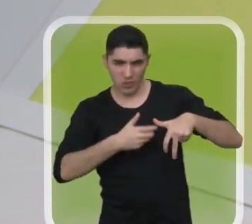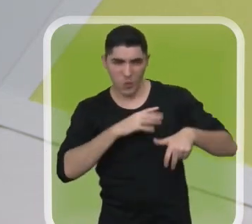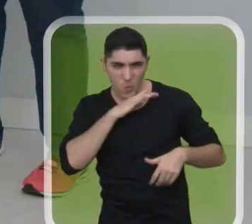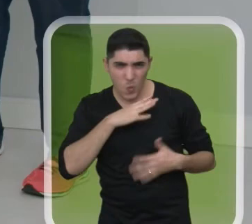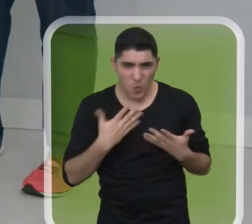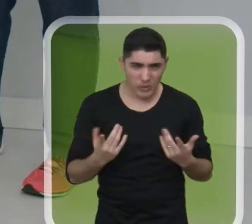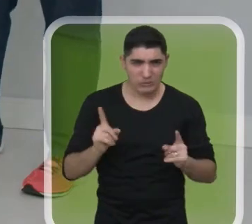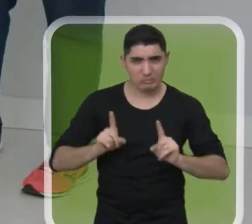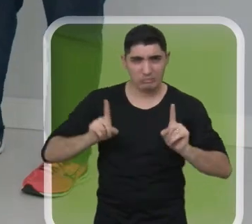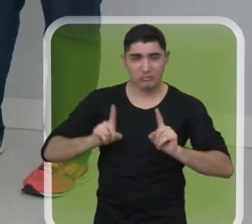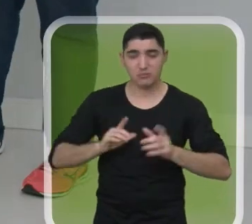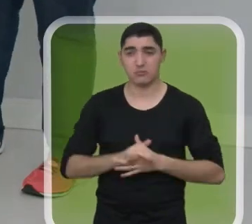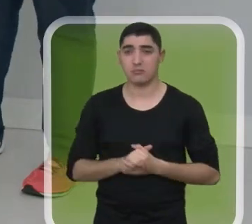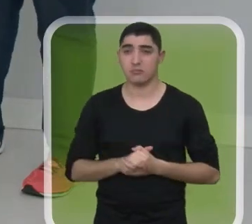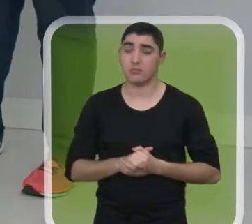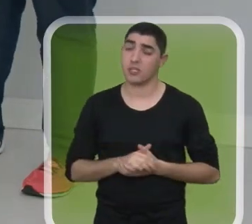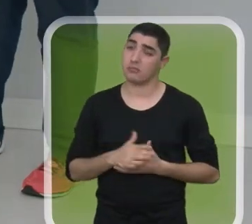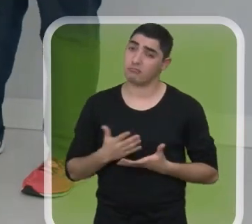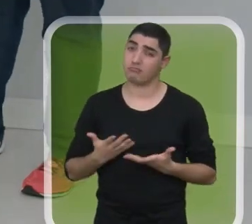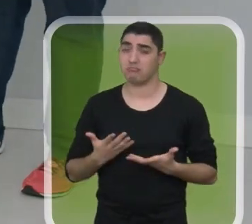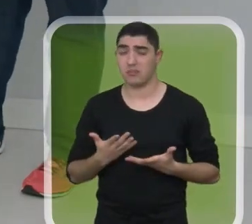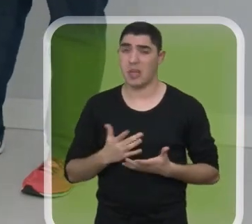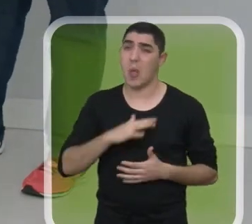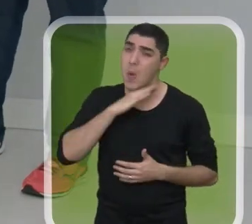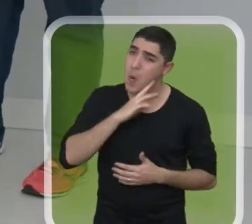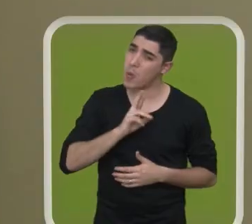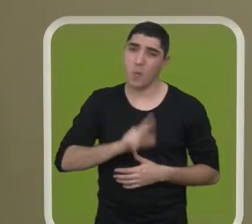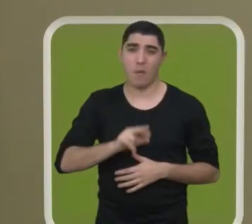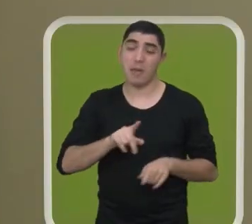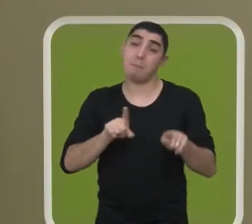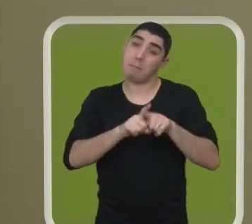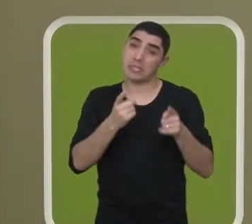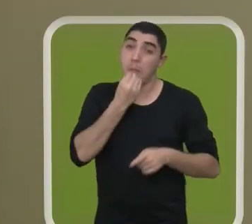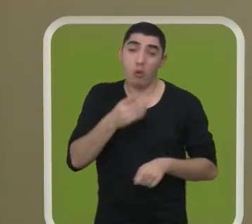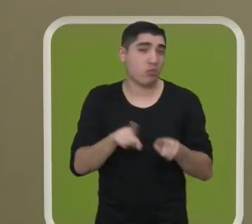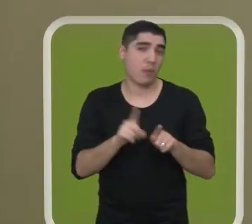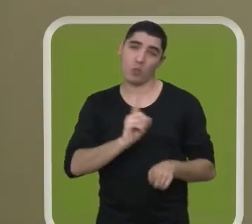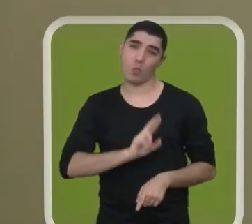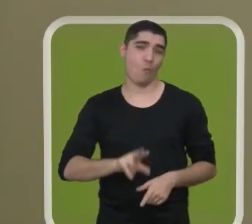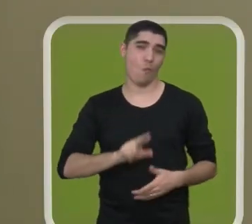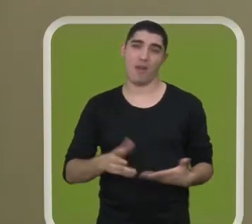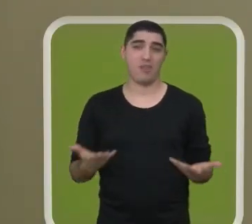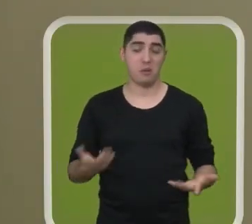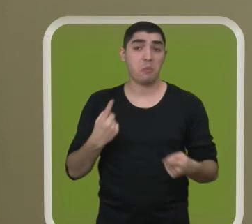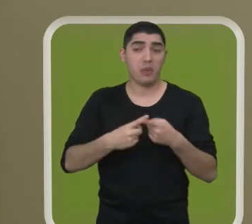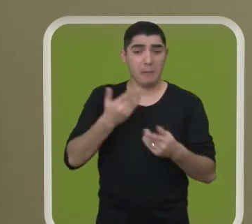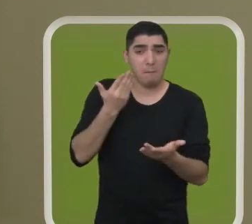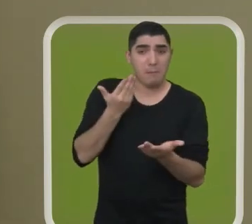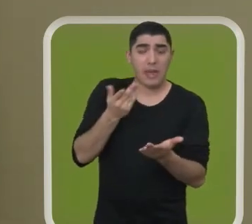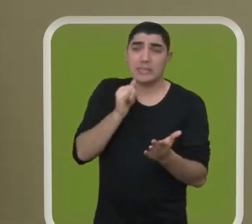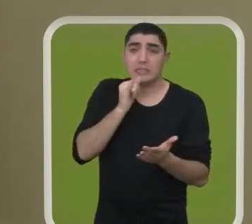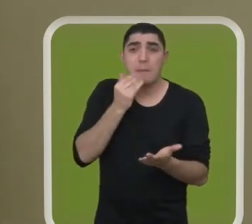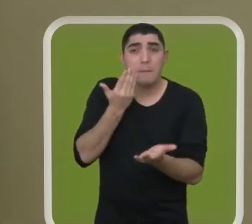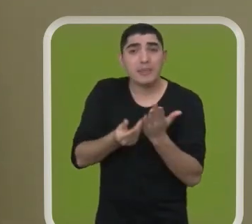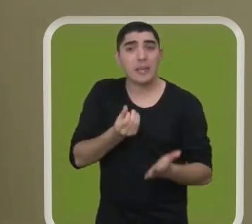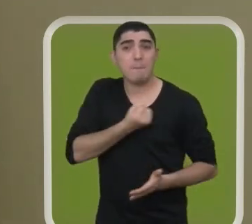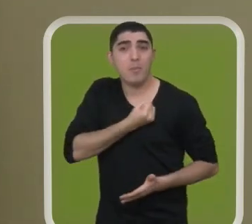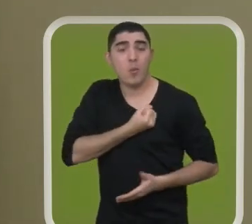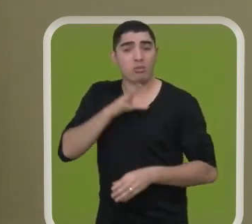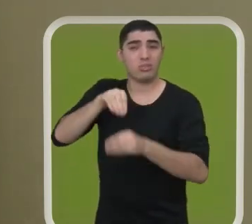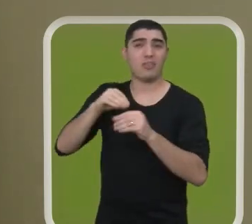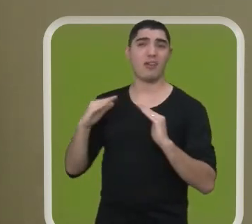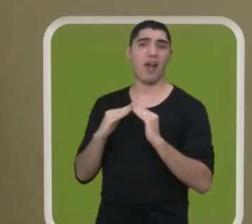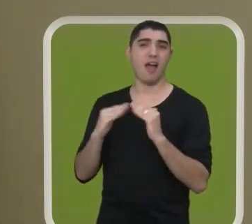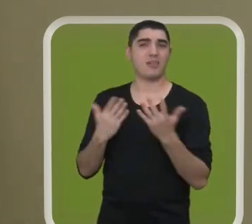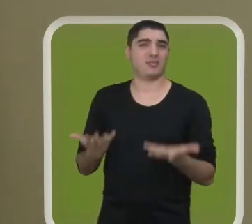Eu diria, ruim não é, mas não é bom. Porque realmente você perder ponto em casa no campeonato tão difícil quanto esse da Bezinha,